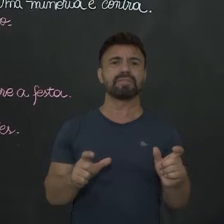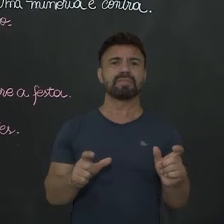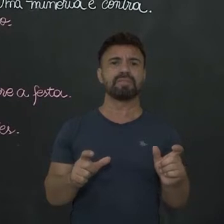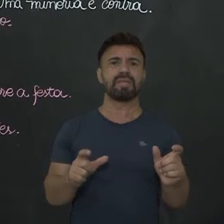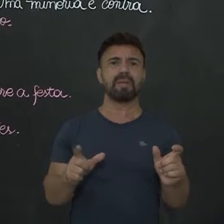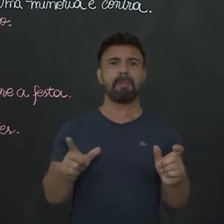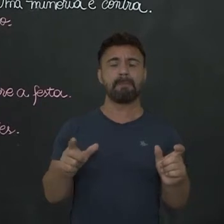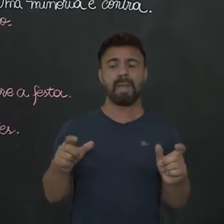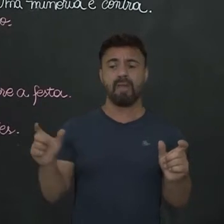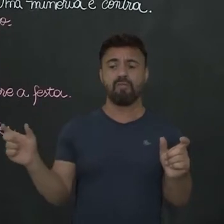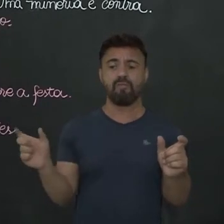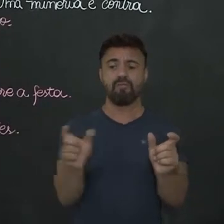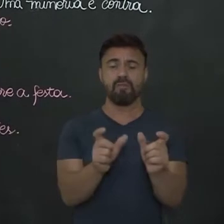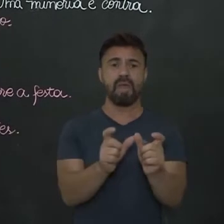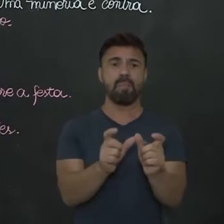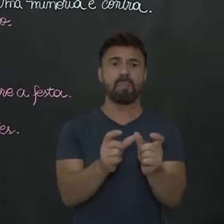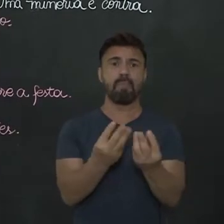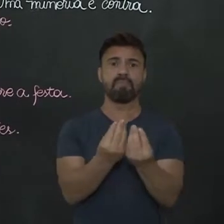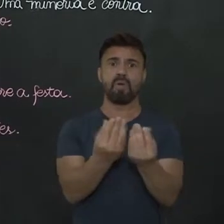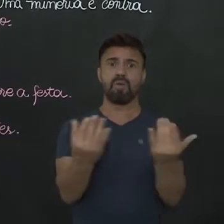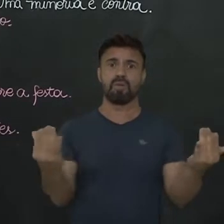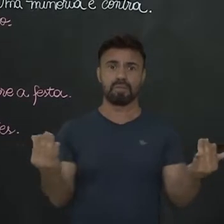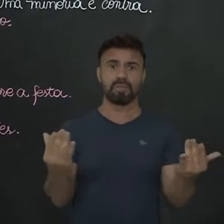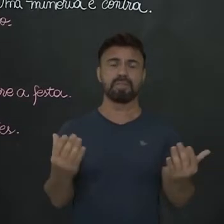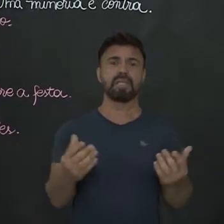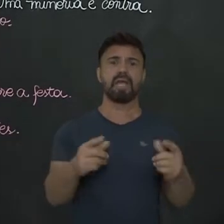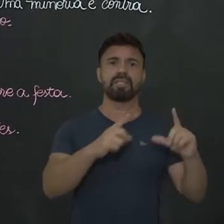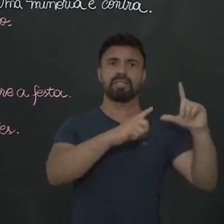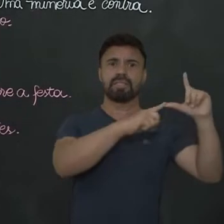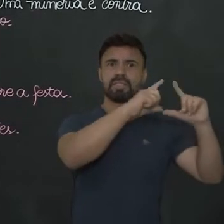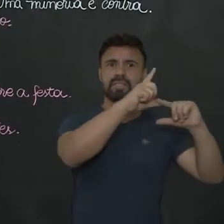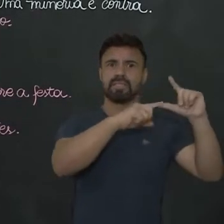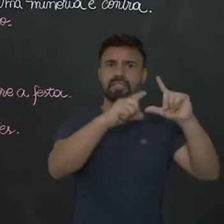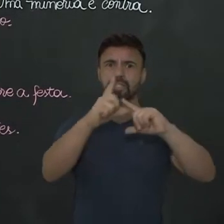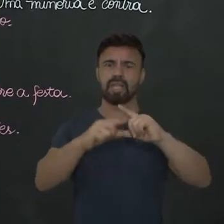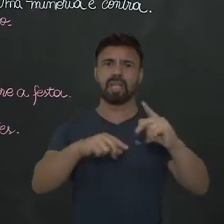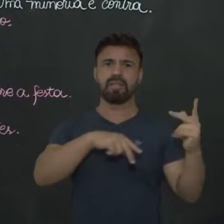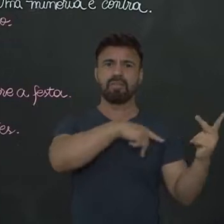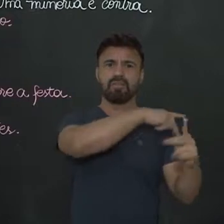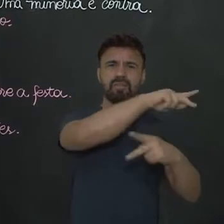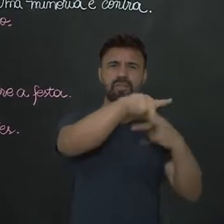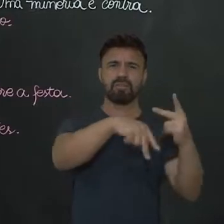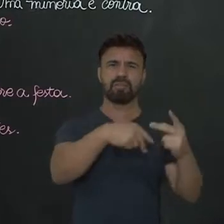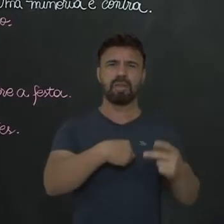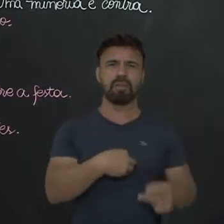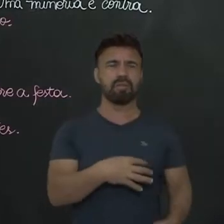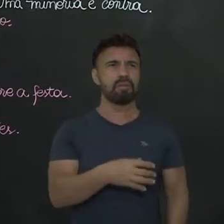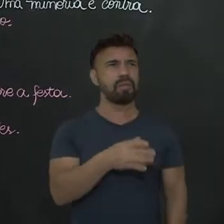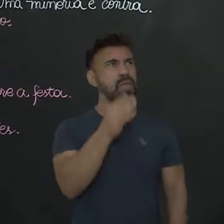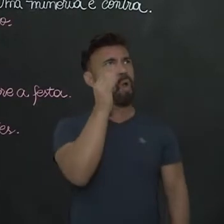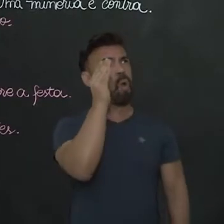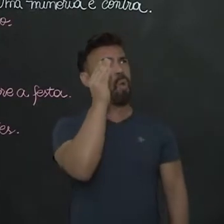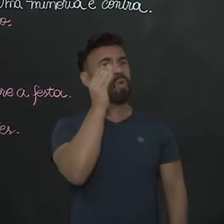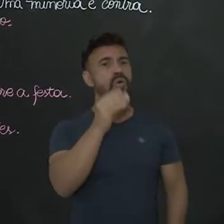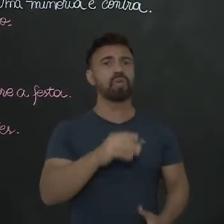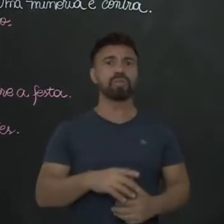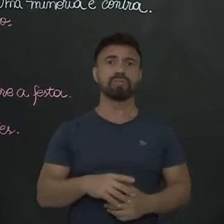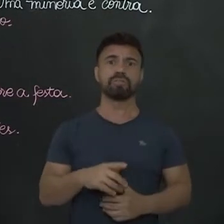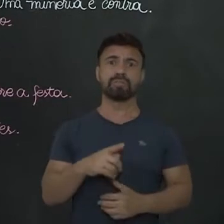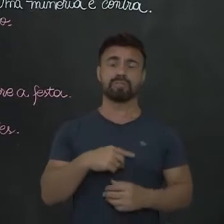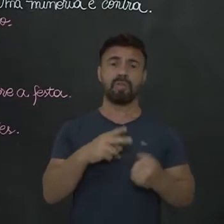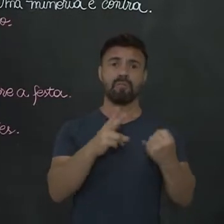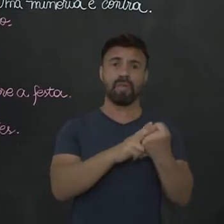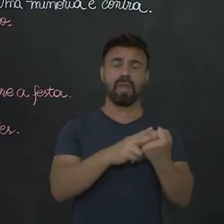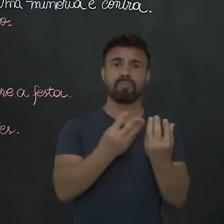caso, pede que o verbo fique no plural. As estrelas e os planetas despertam curiosidade. Verbo